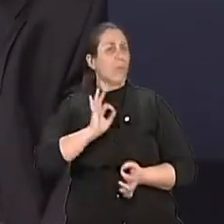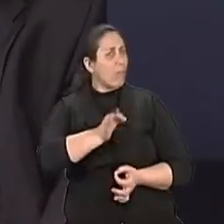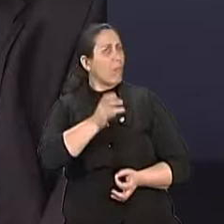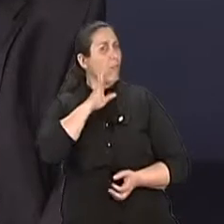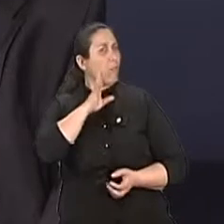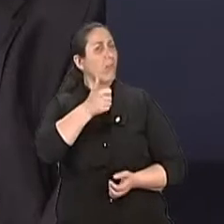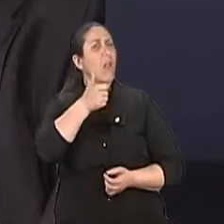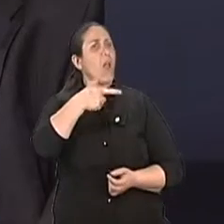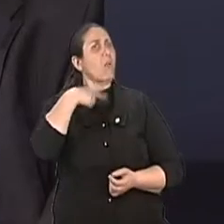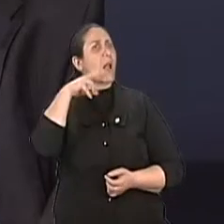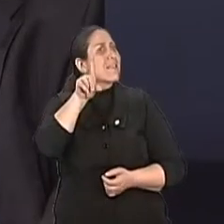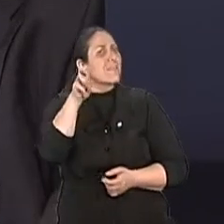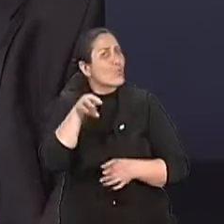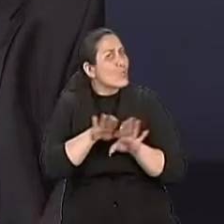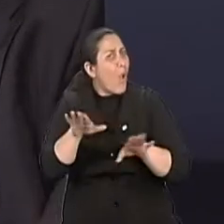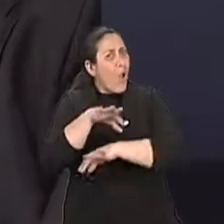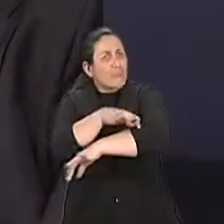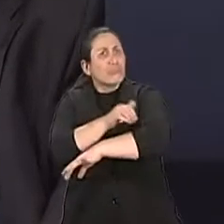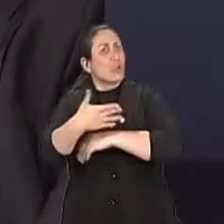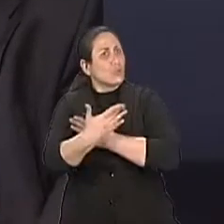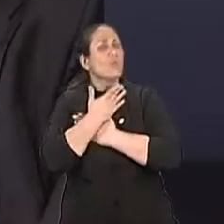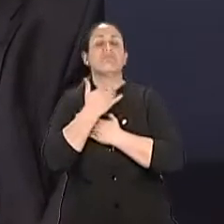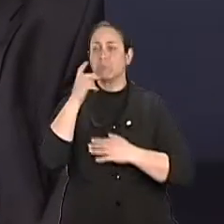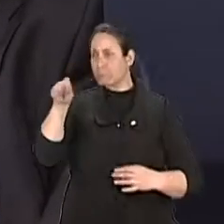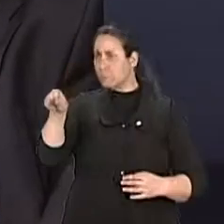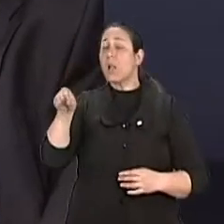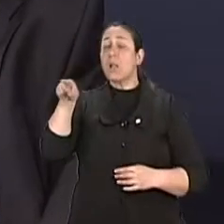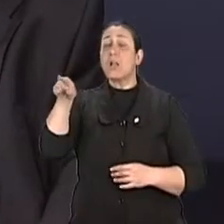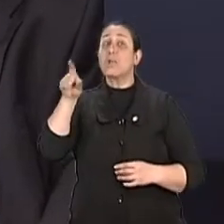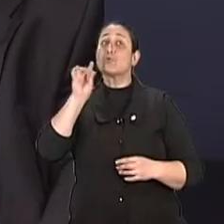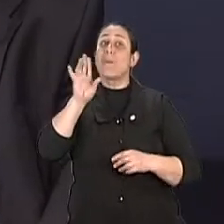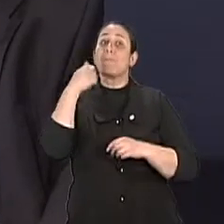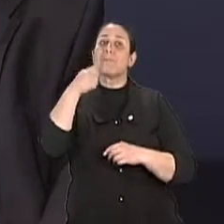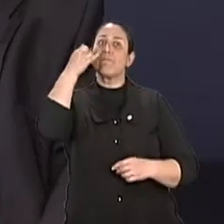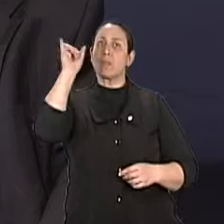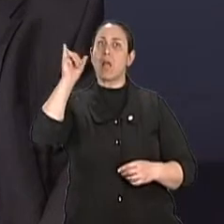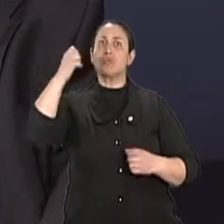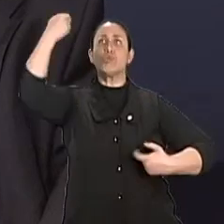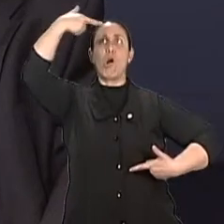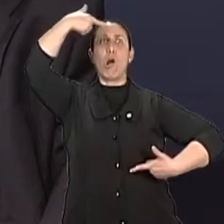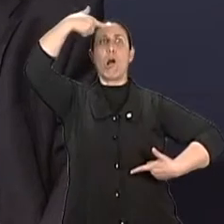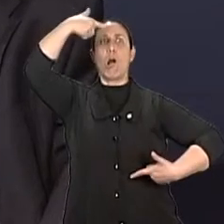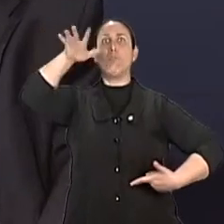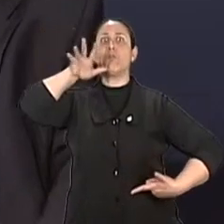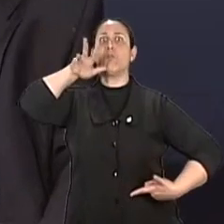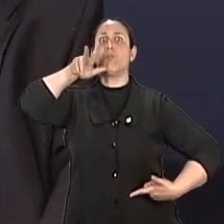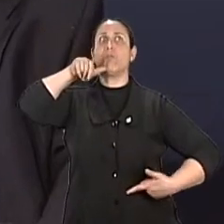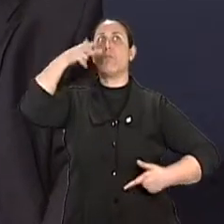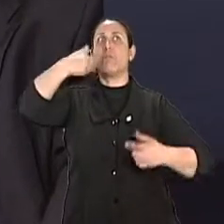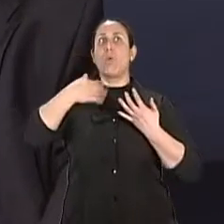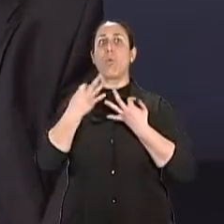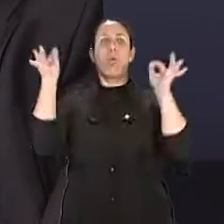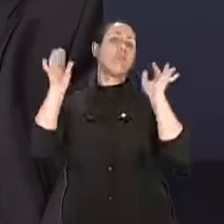pegar sol no braço. Claro. Mas o excesso deve ser evitado. Mas todos os dias